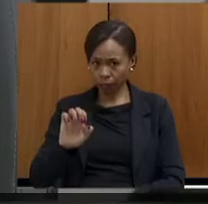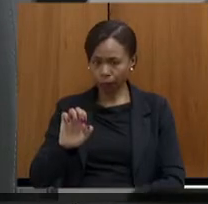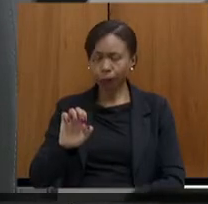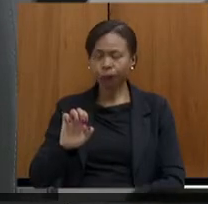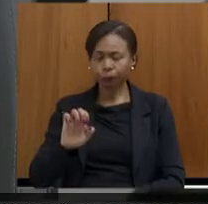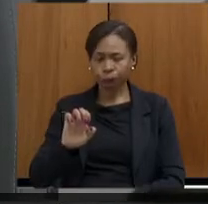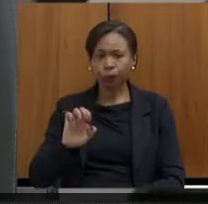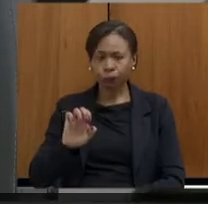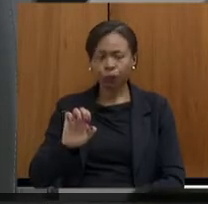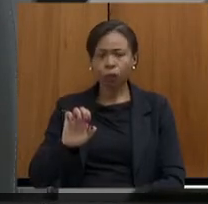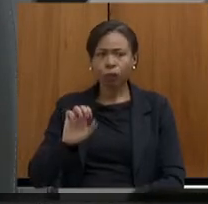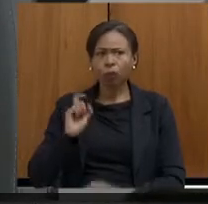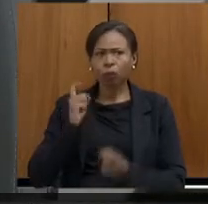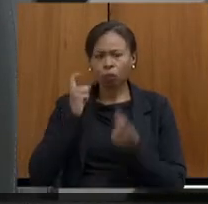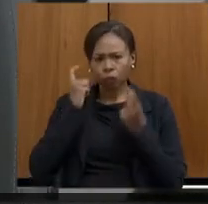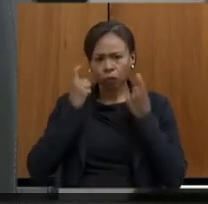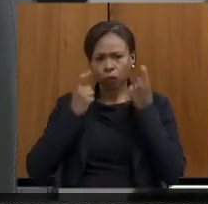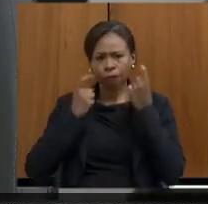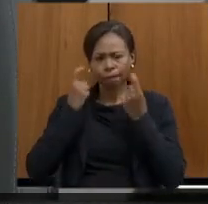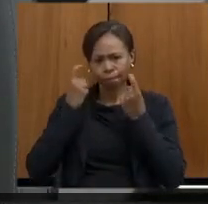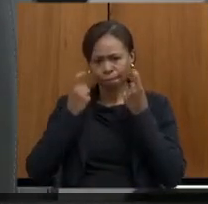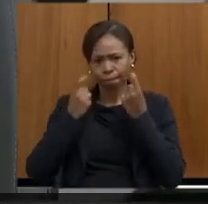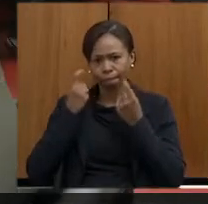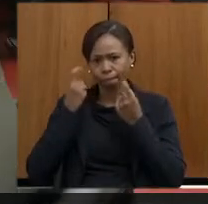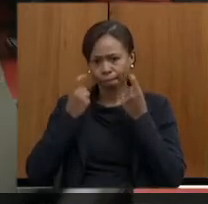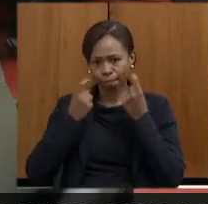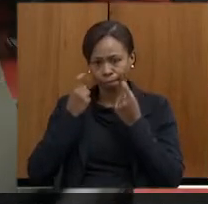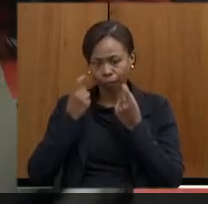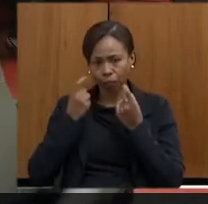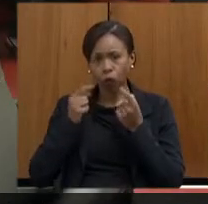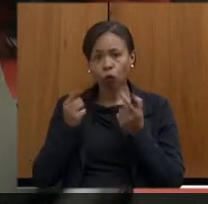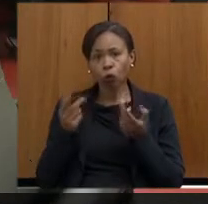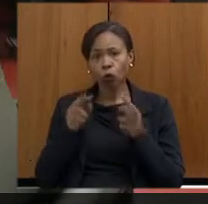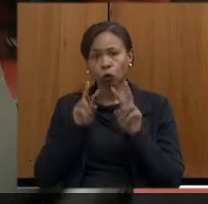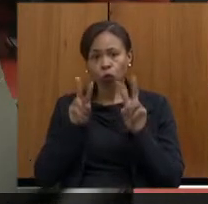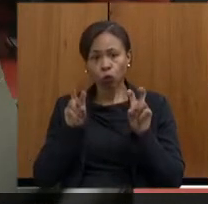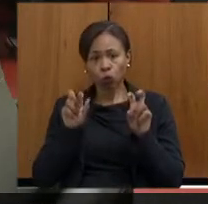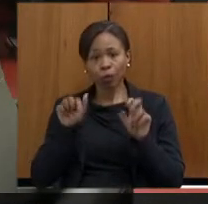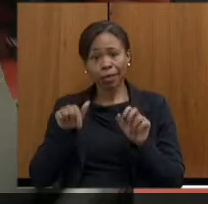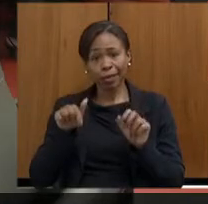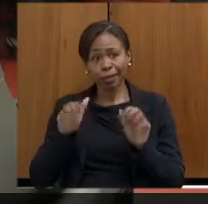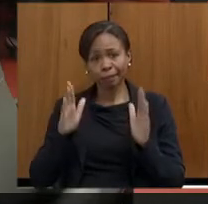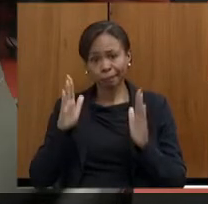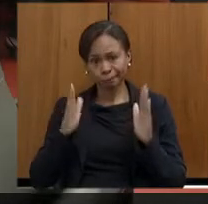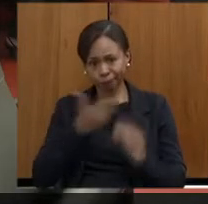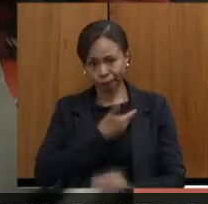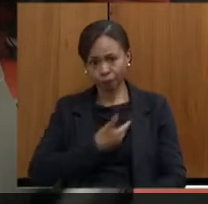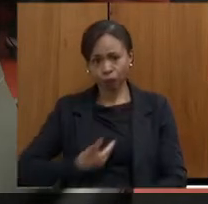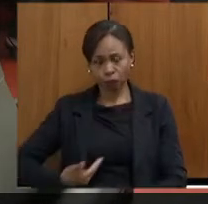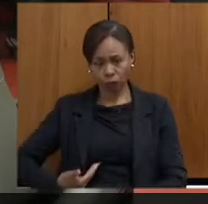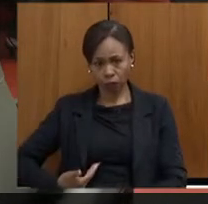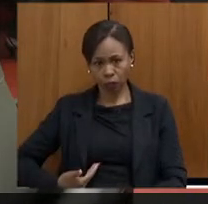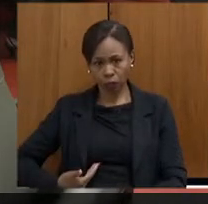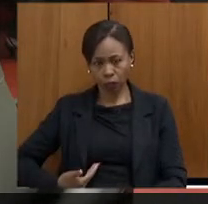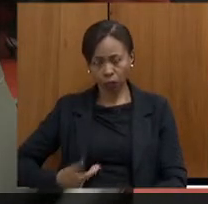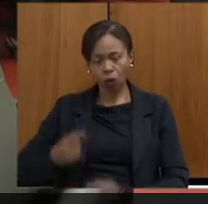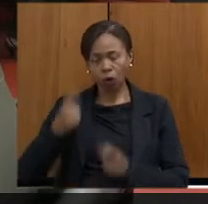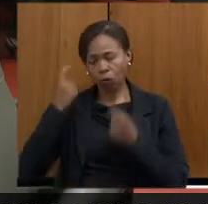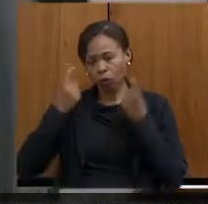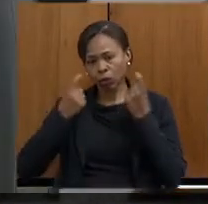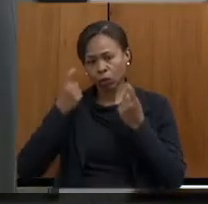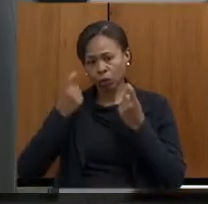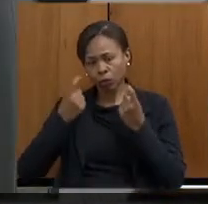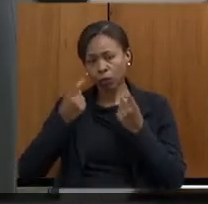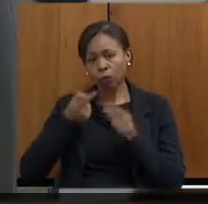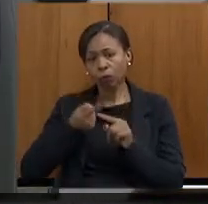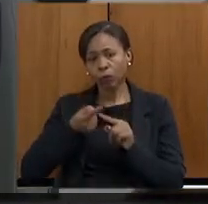das grandes preocupações nossa em relação a esse governo sempre foi a dificuldade de